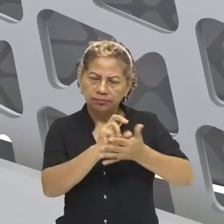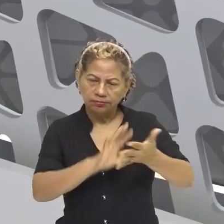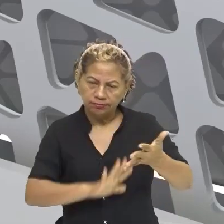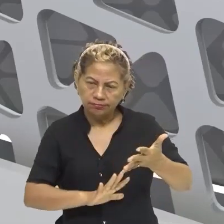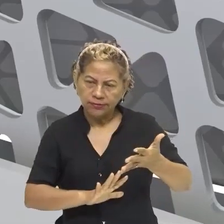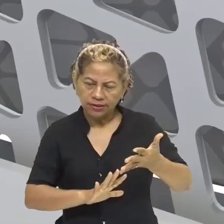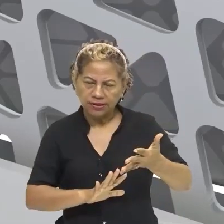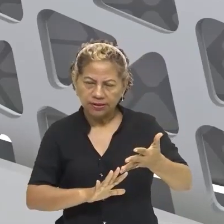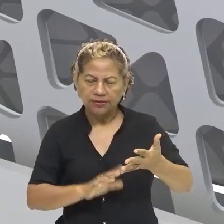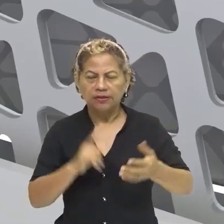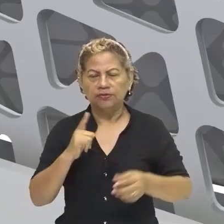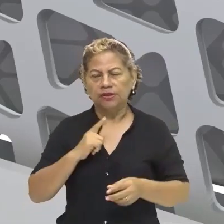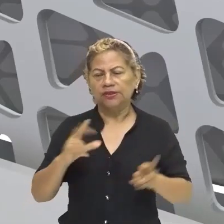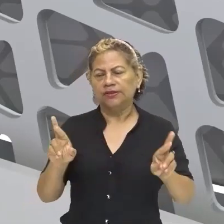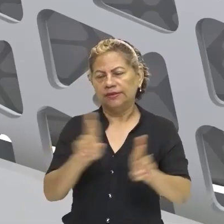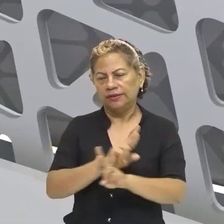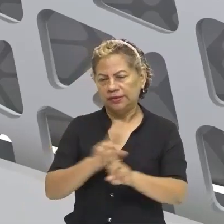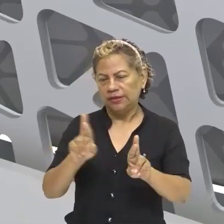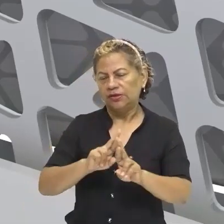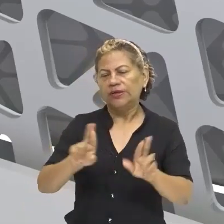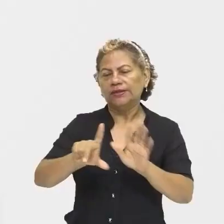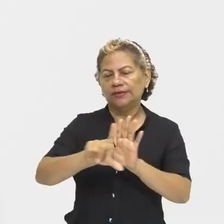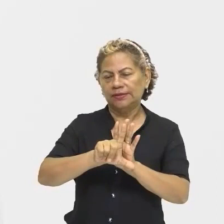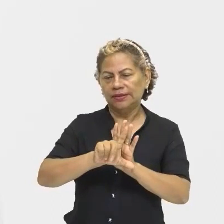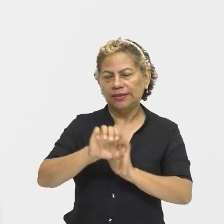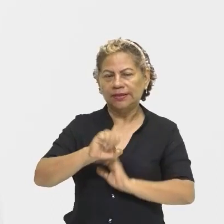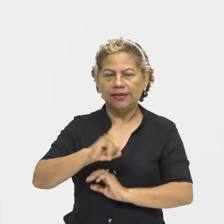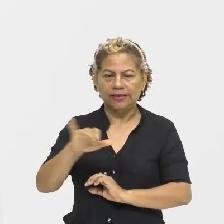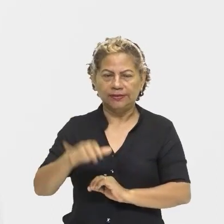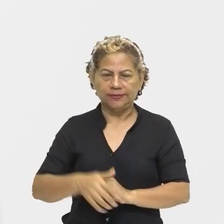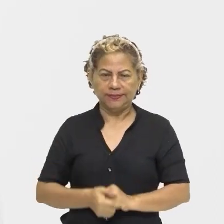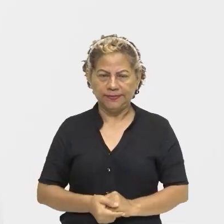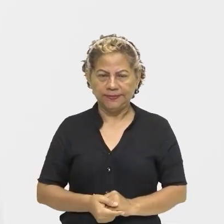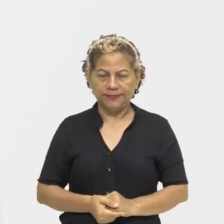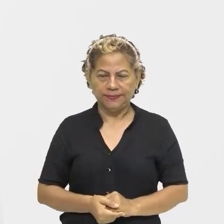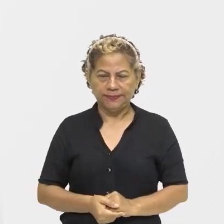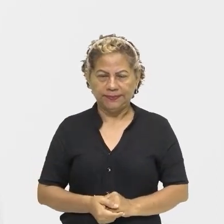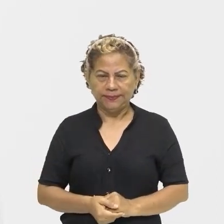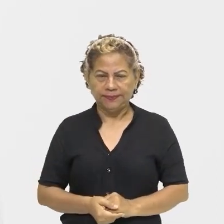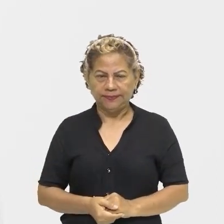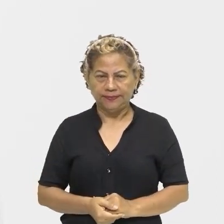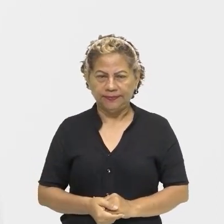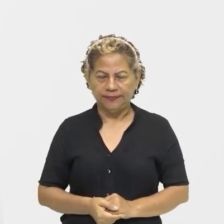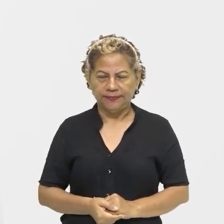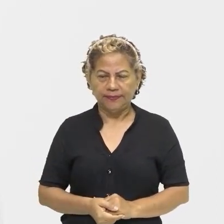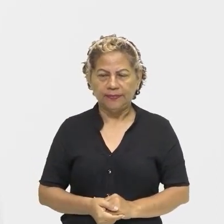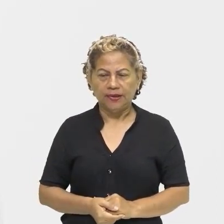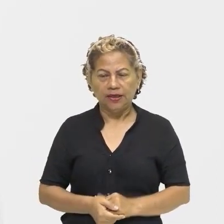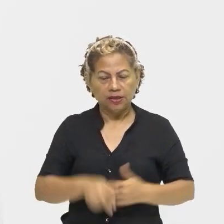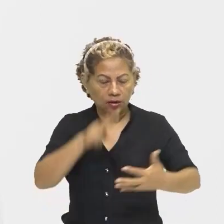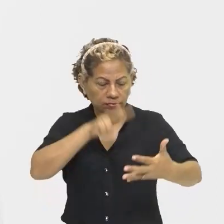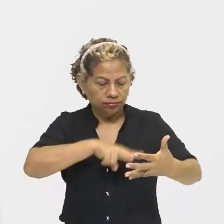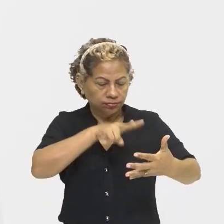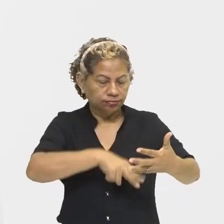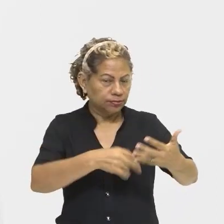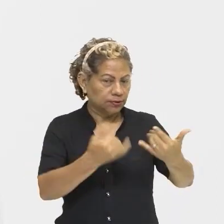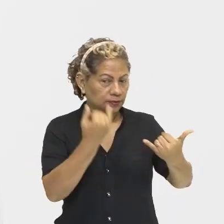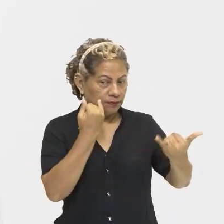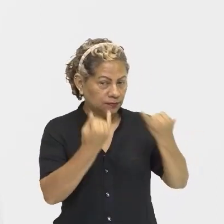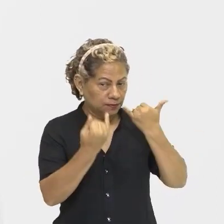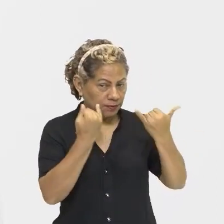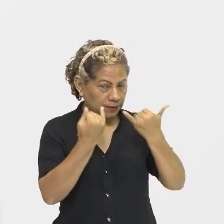relacionados à primeira lei de Kepler. Então vamos ao exemplo número 1. Ele está dizendo aqui o seguinte para a